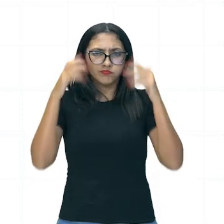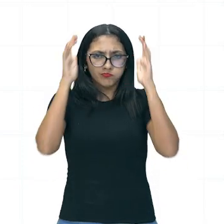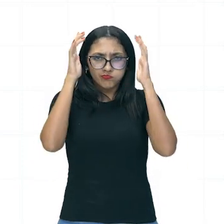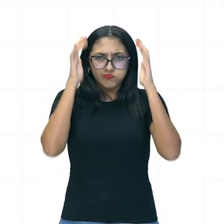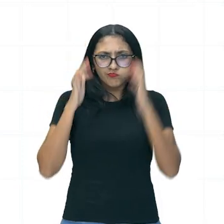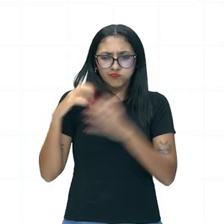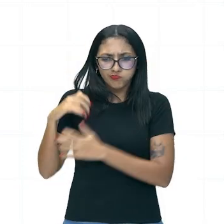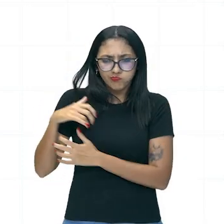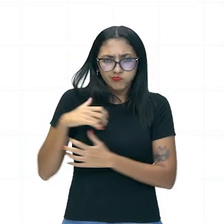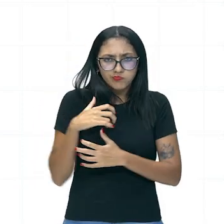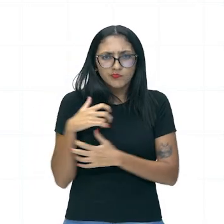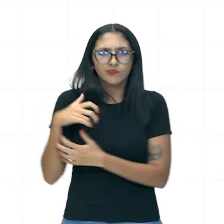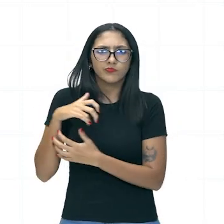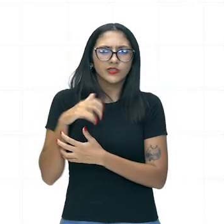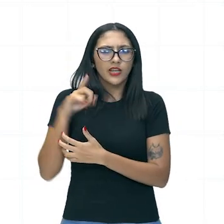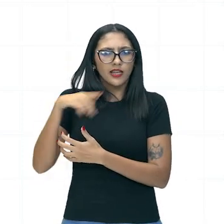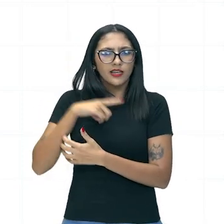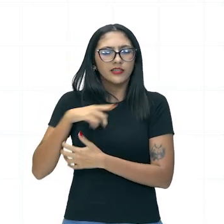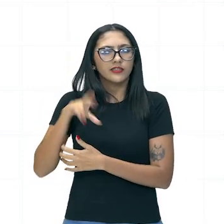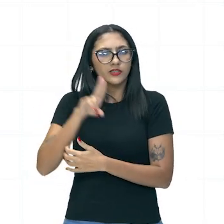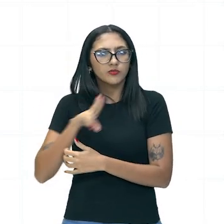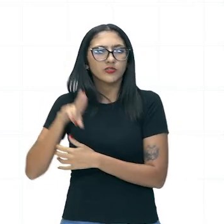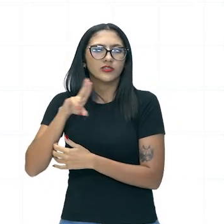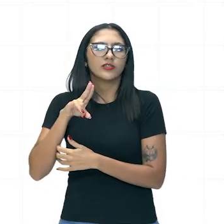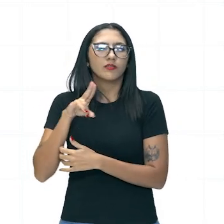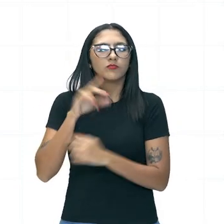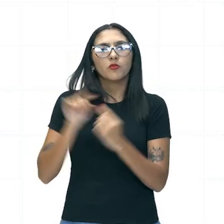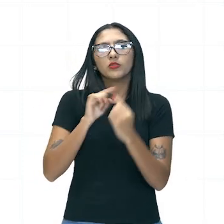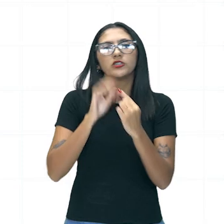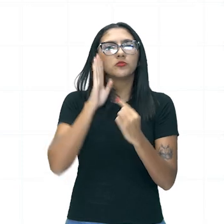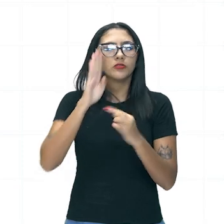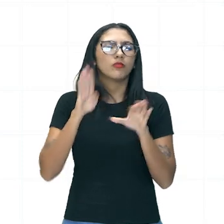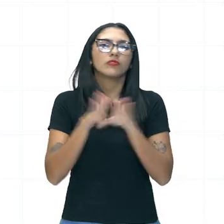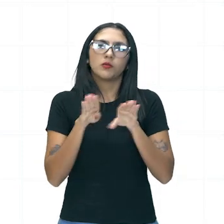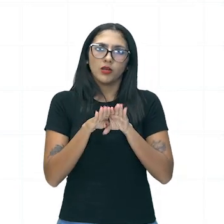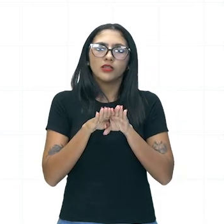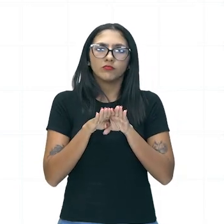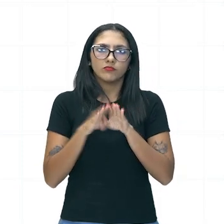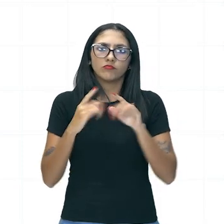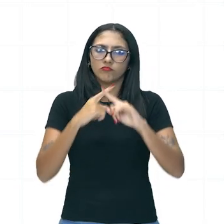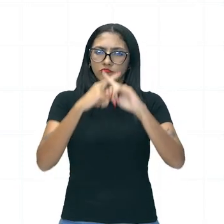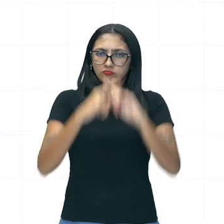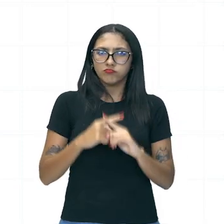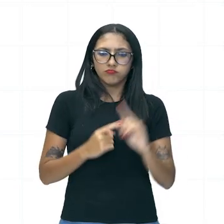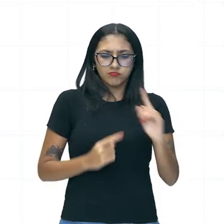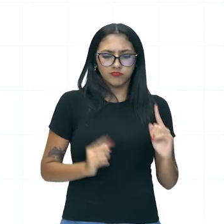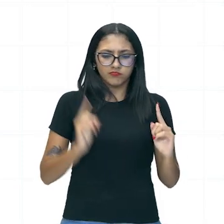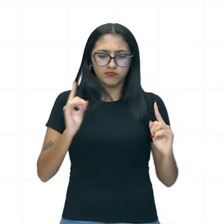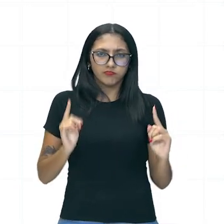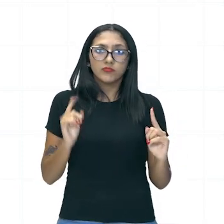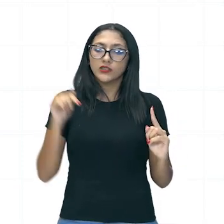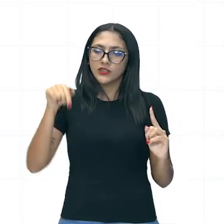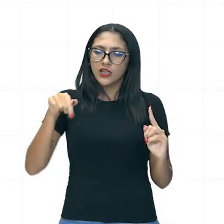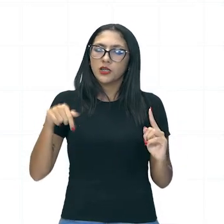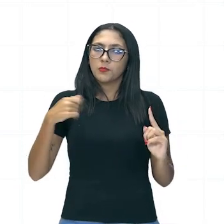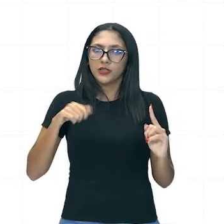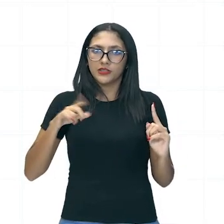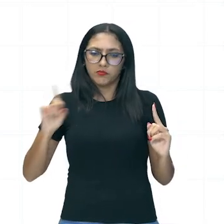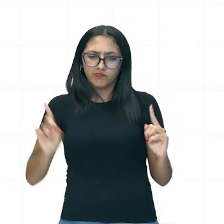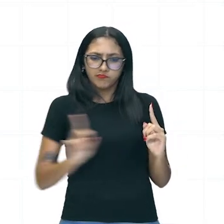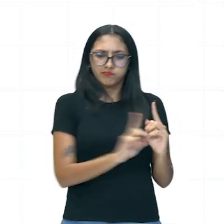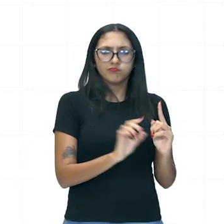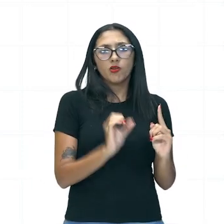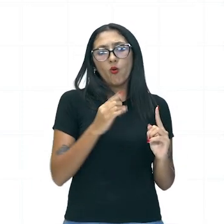rugby, uma modalidade esportiva inglesa, cujo objetivo também é levar a bola até o campo adversário e também permitir